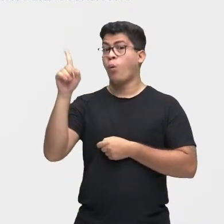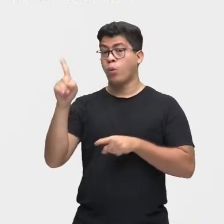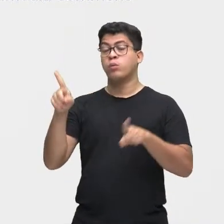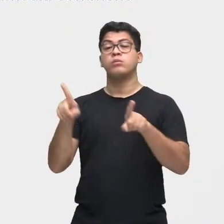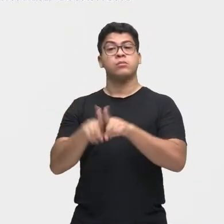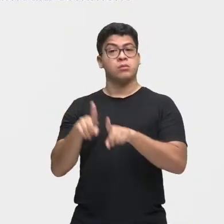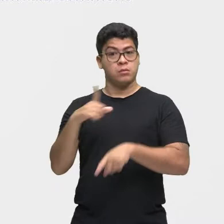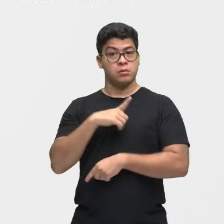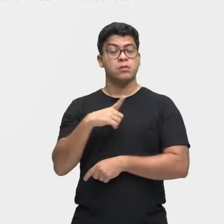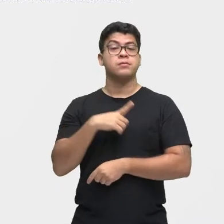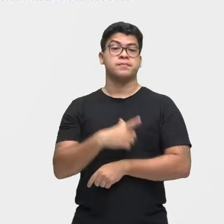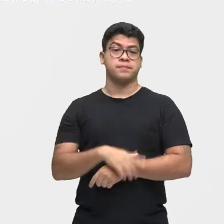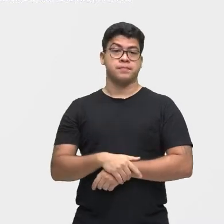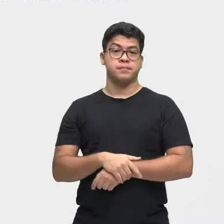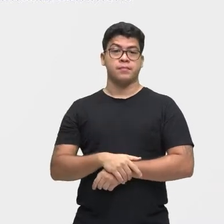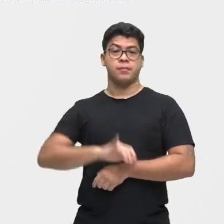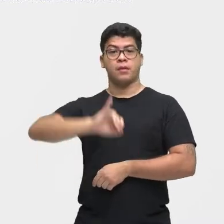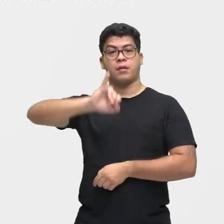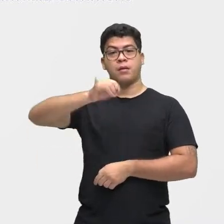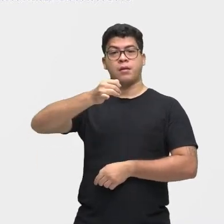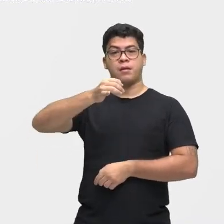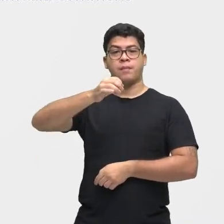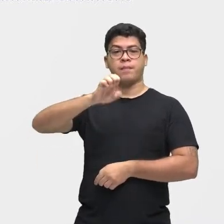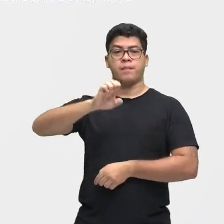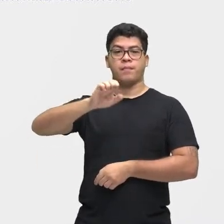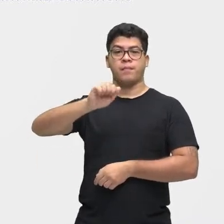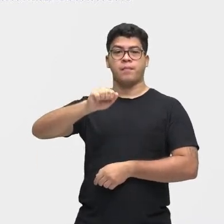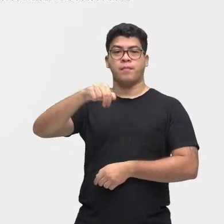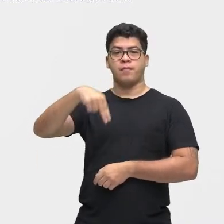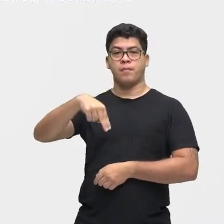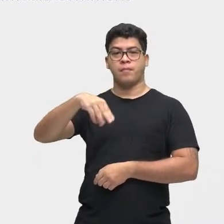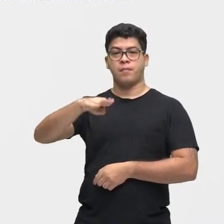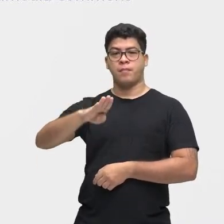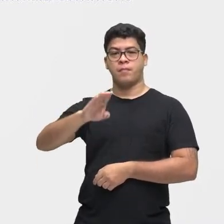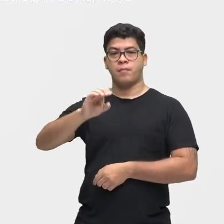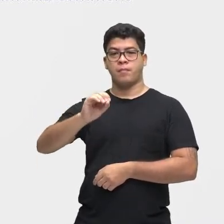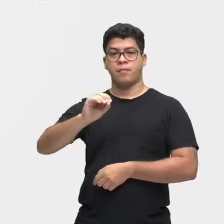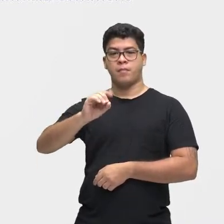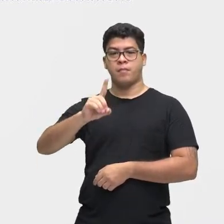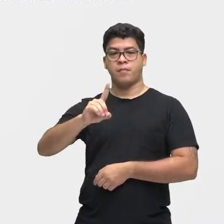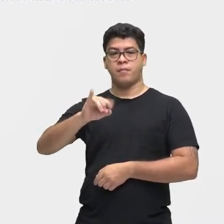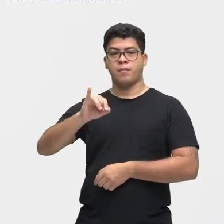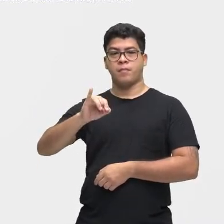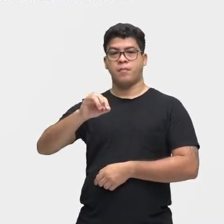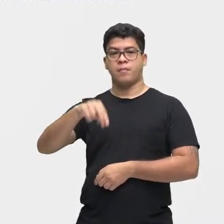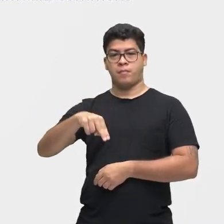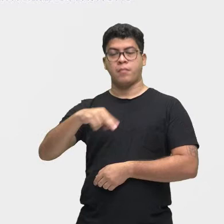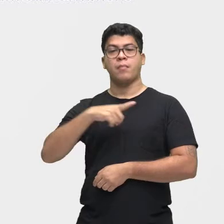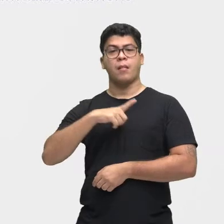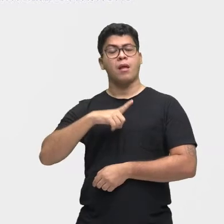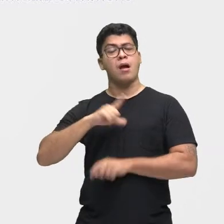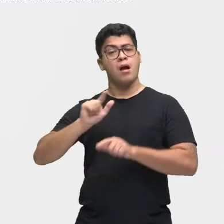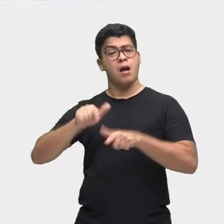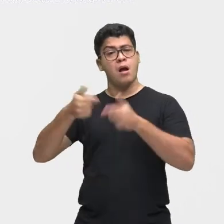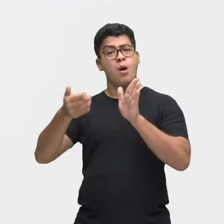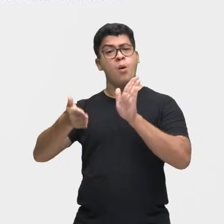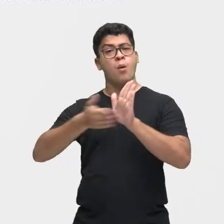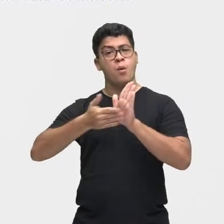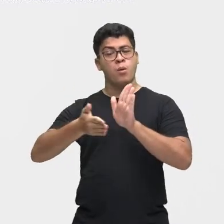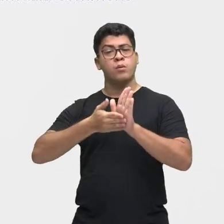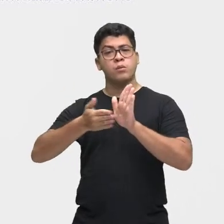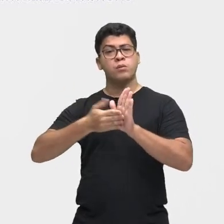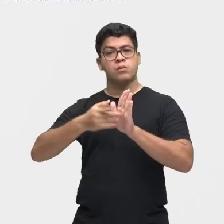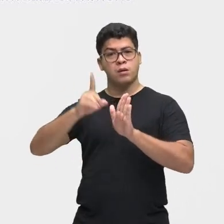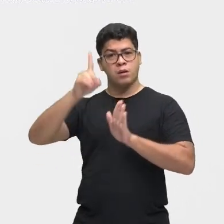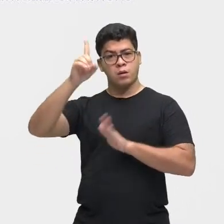ainda, nós temos aí o Jean Bodin, que era o defensor do direito divino dos reis também. Ele dizia o seguinte: a autoridade do